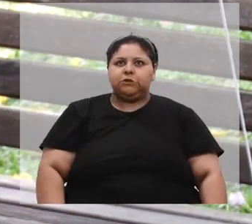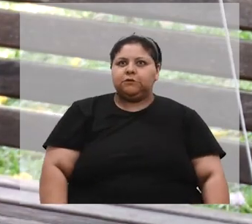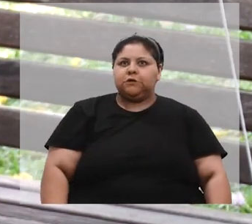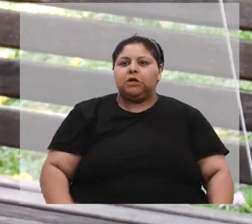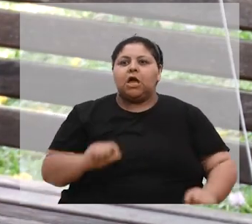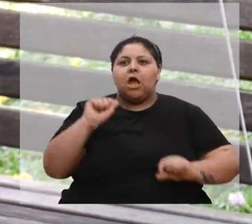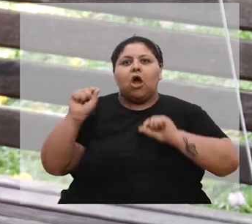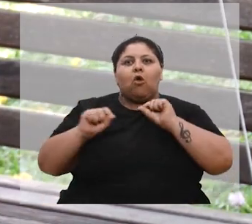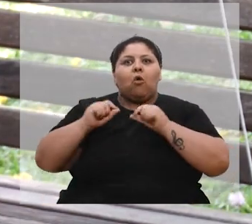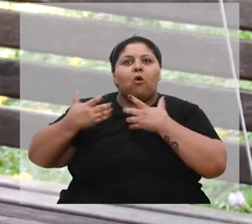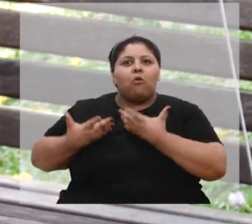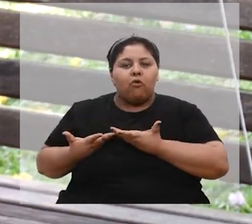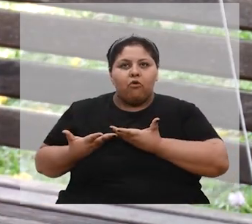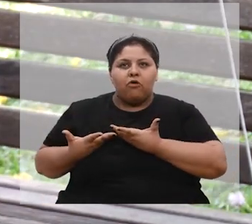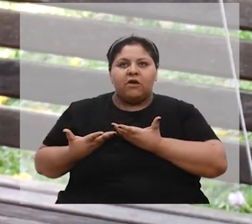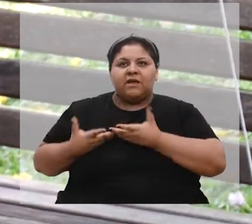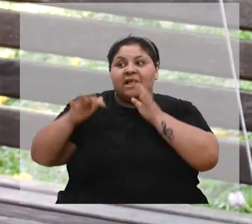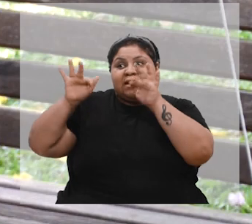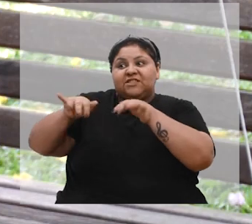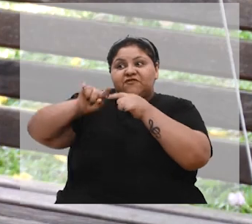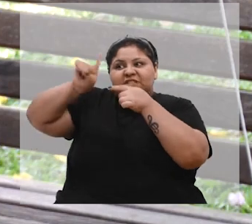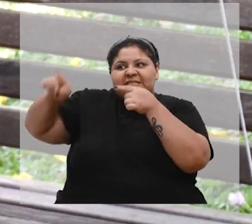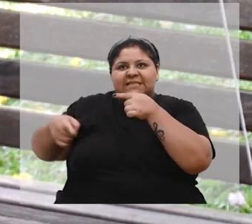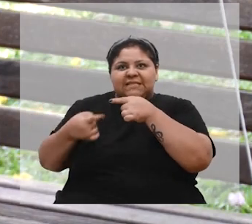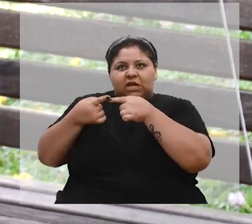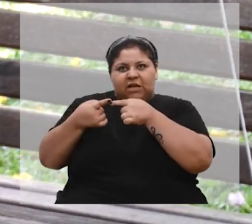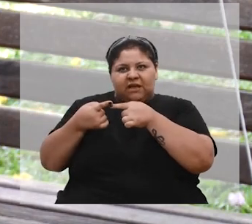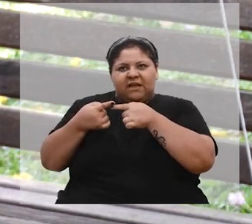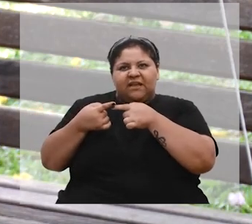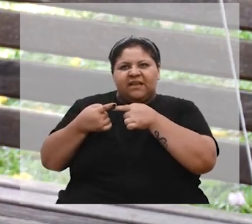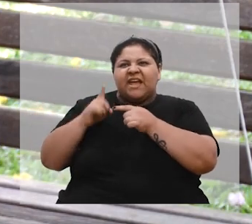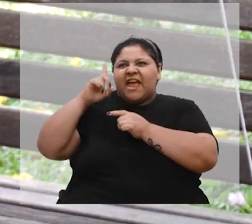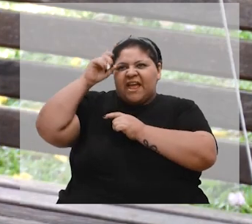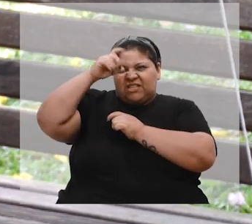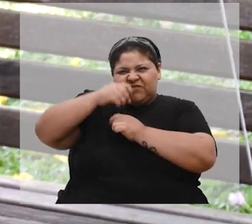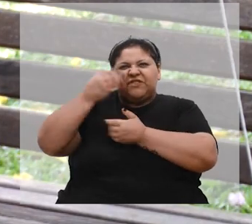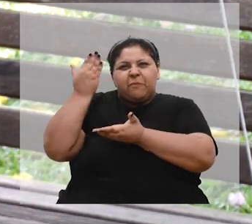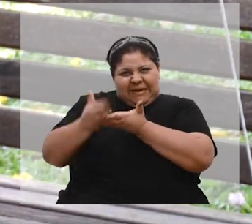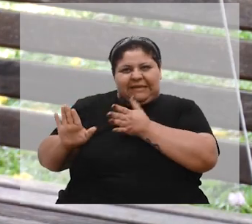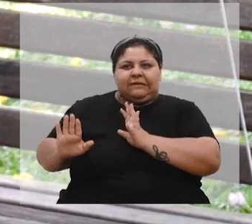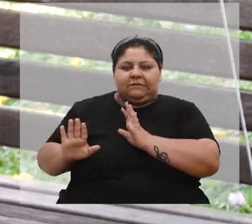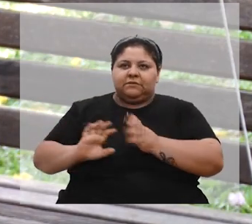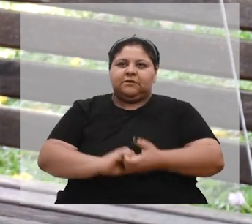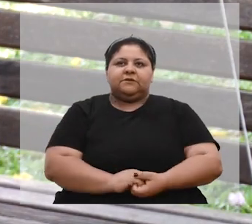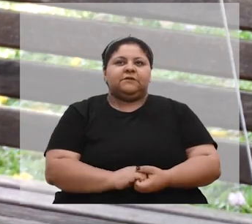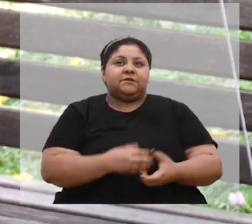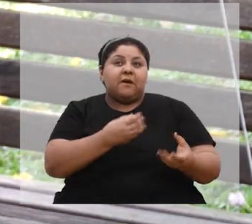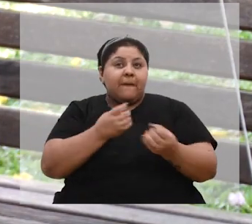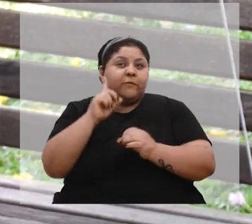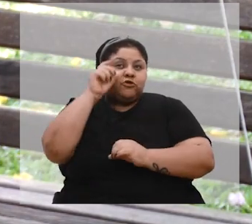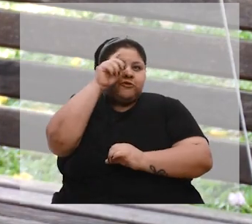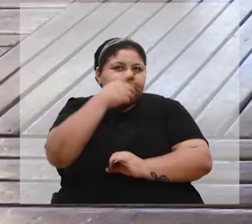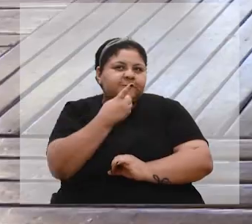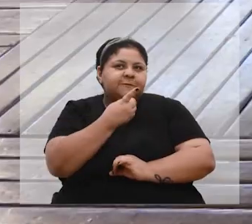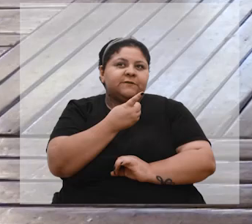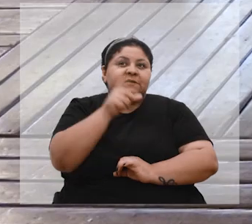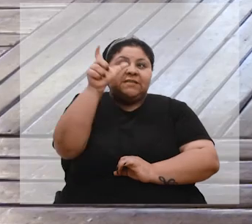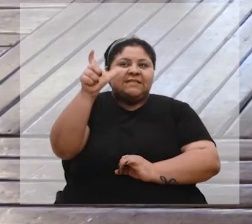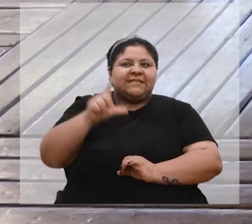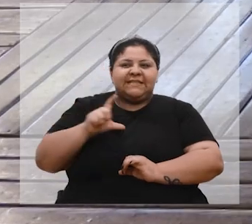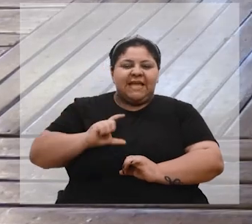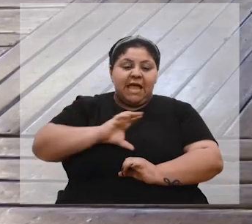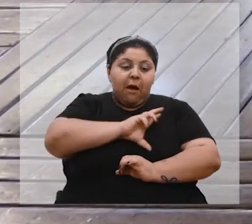de uma amizade, né? Como que é esse fim de ciclo? Porque é difícil perder, né? É